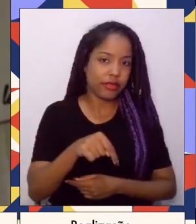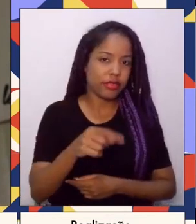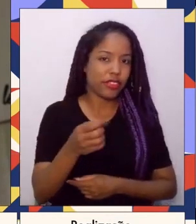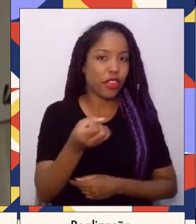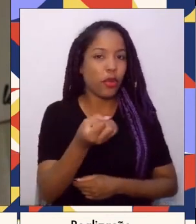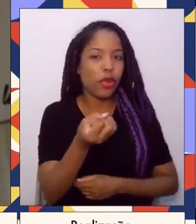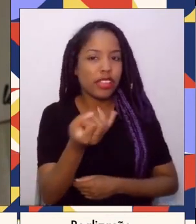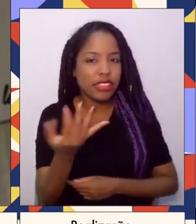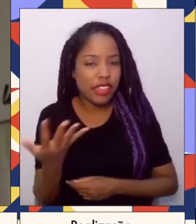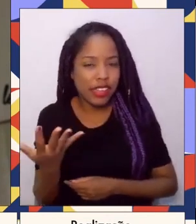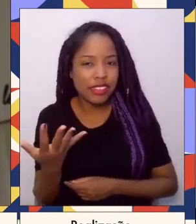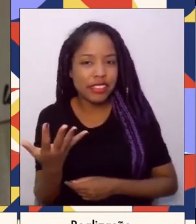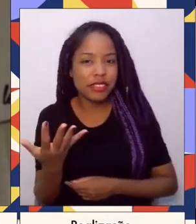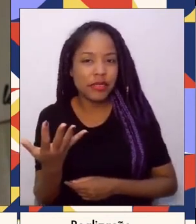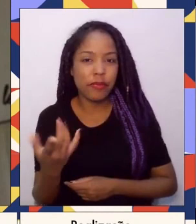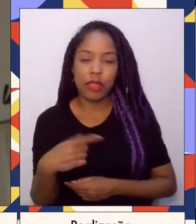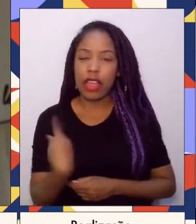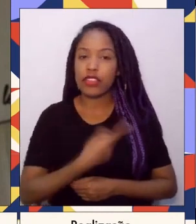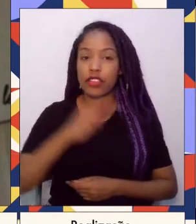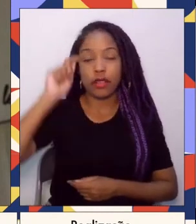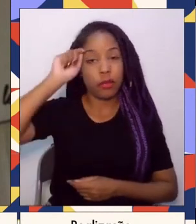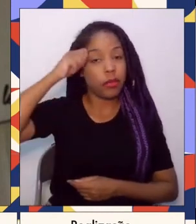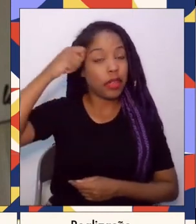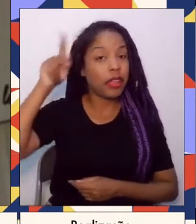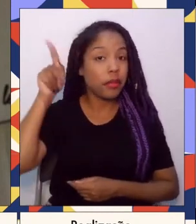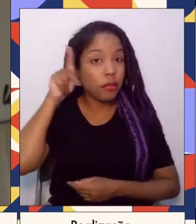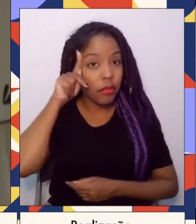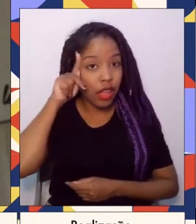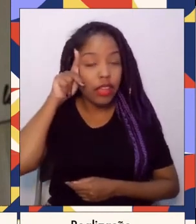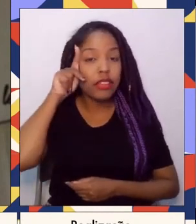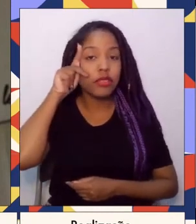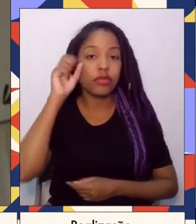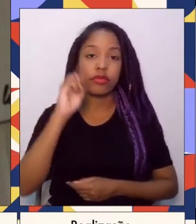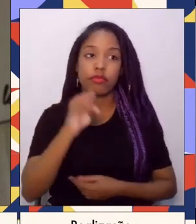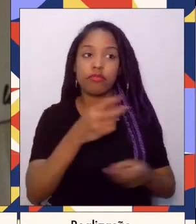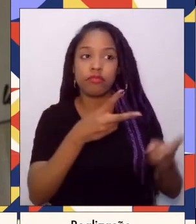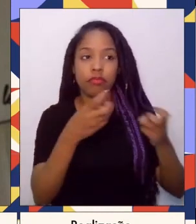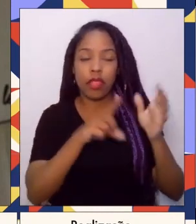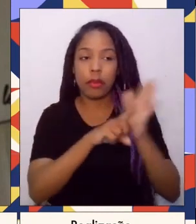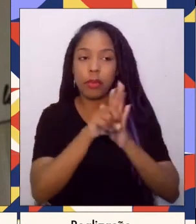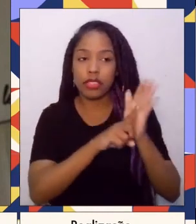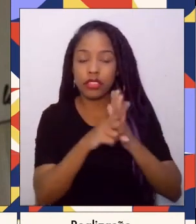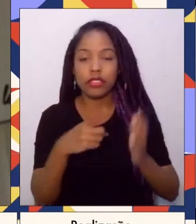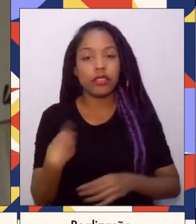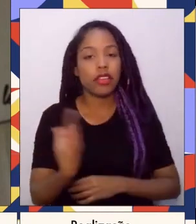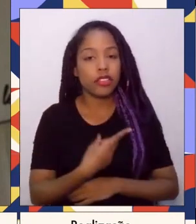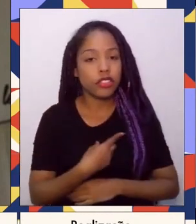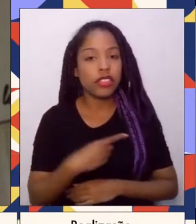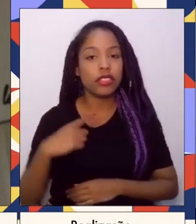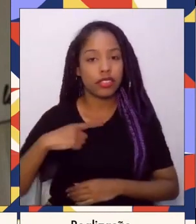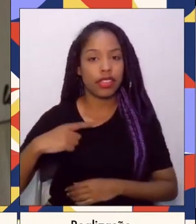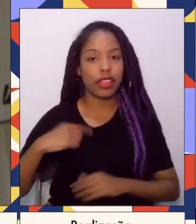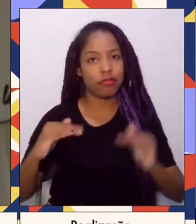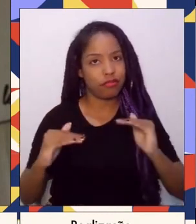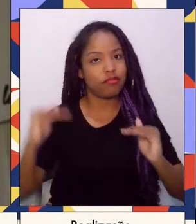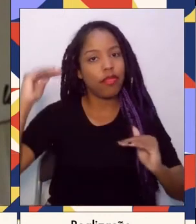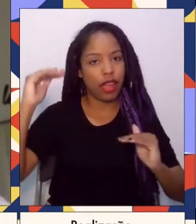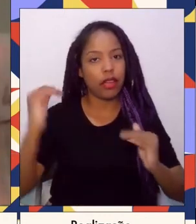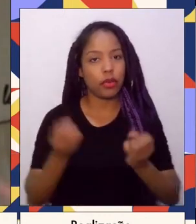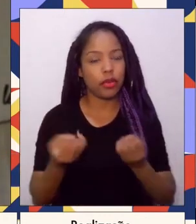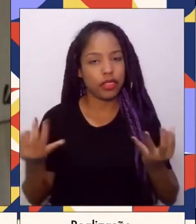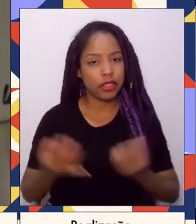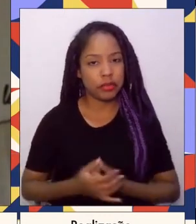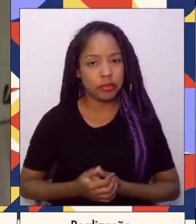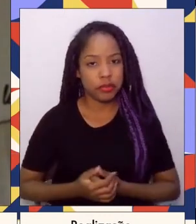que nós somos hoje de pretos e pardos segundo as estatísticas do IBGE e se por um lado então a gente tem